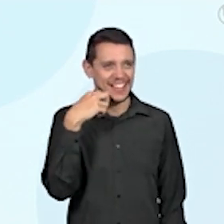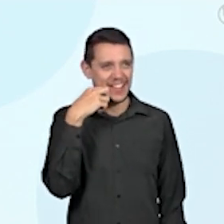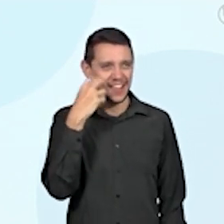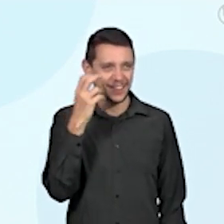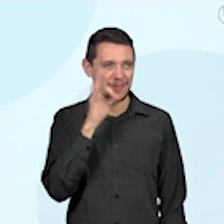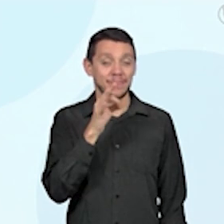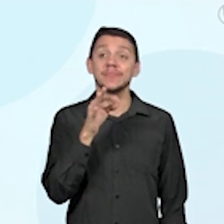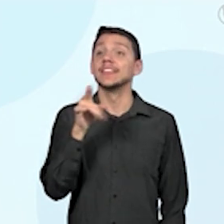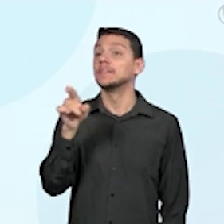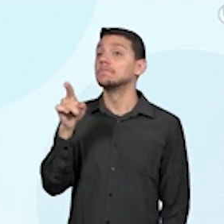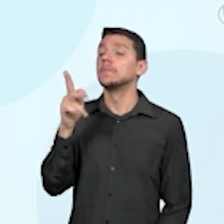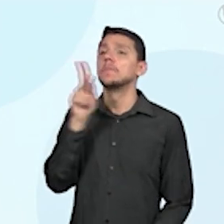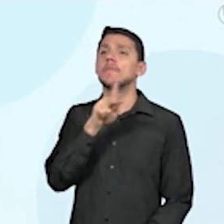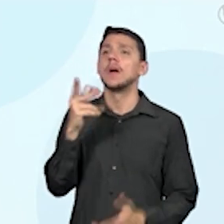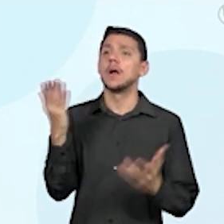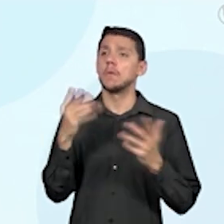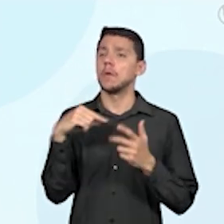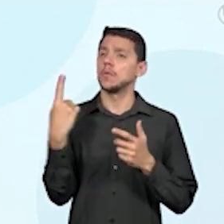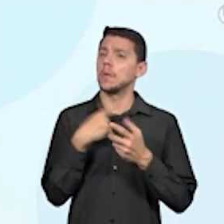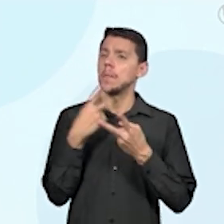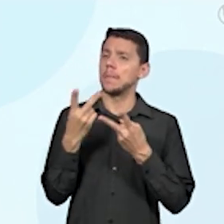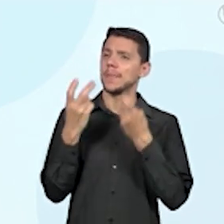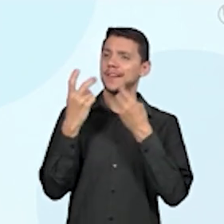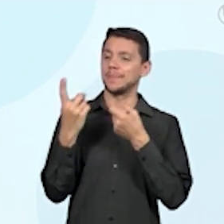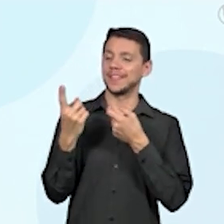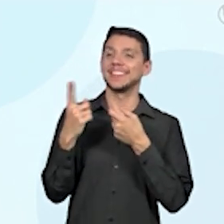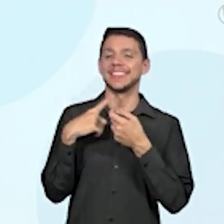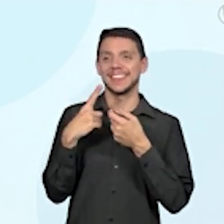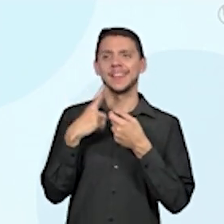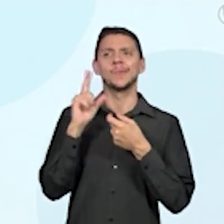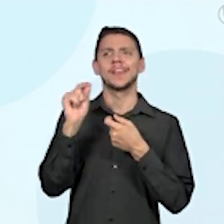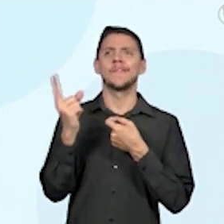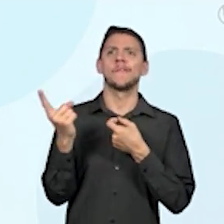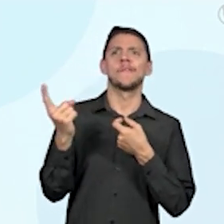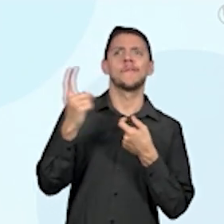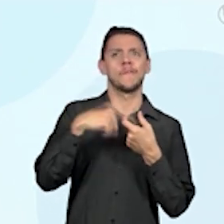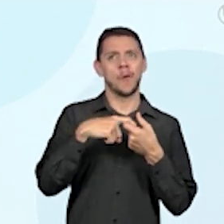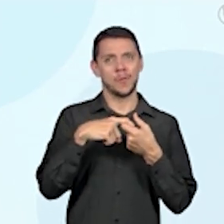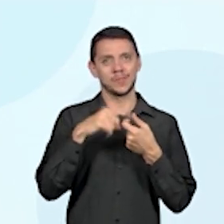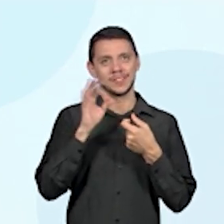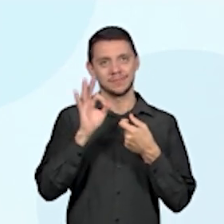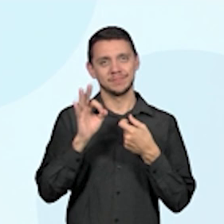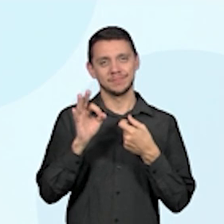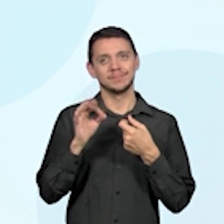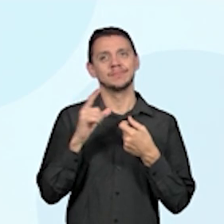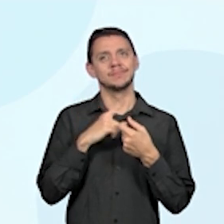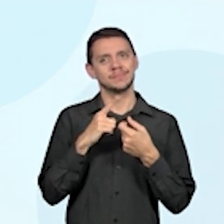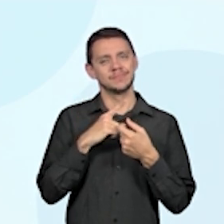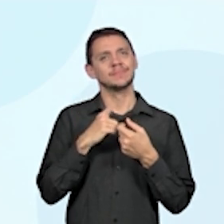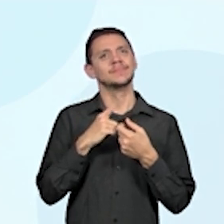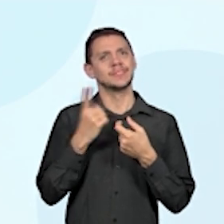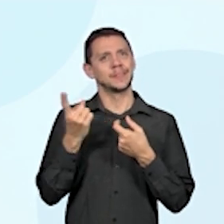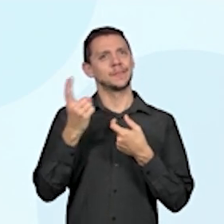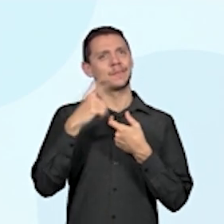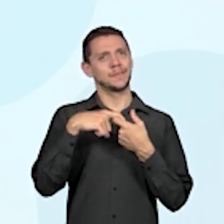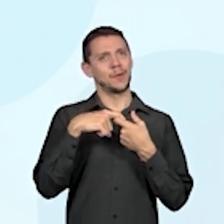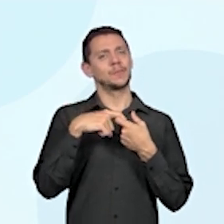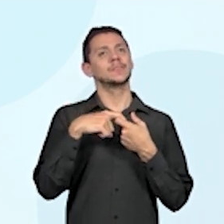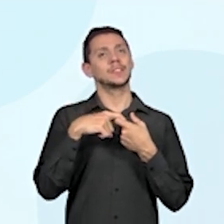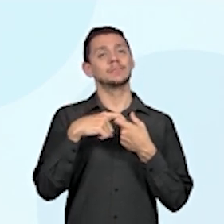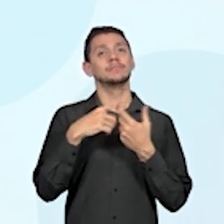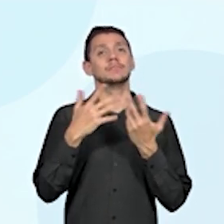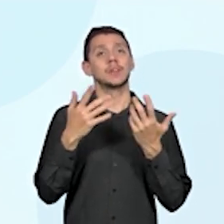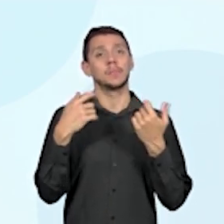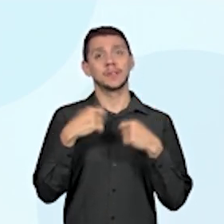gente nota que ele está voltando, né? Sim. Então, agora, aqueles recursos gráficos nós vamos ter que utilizar para o